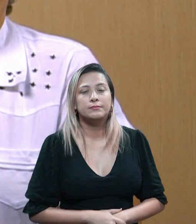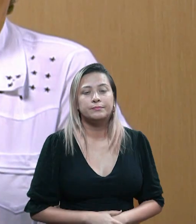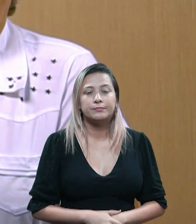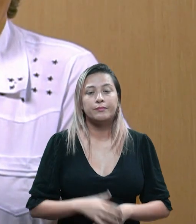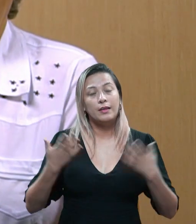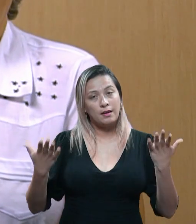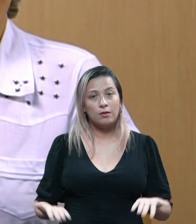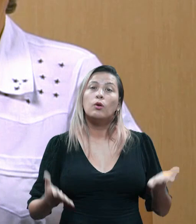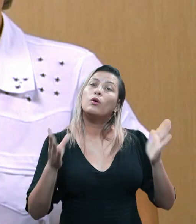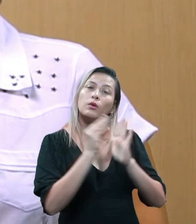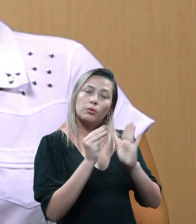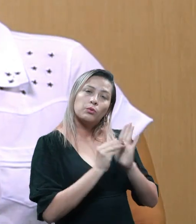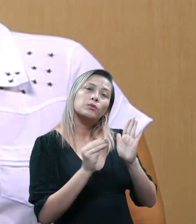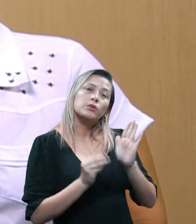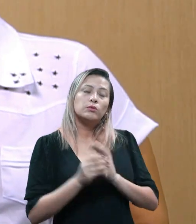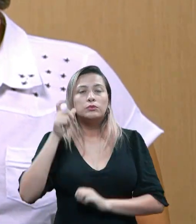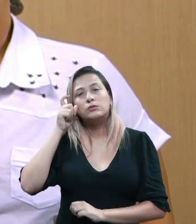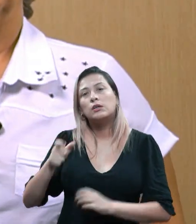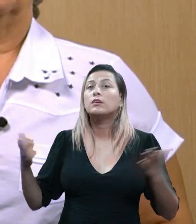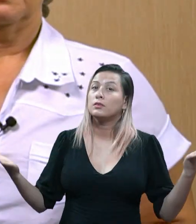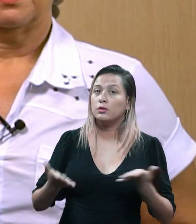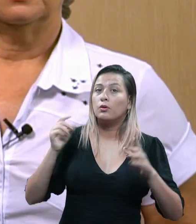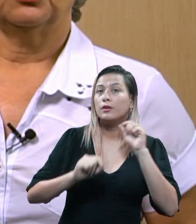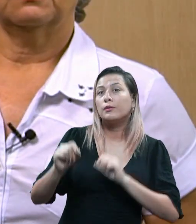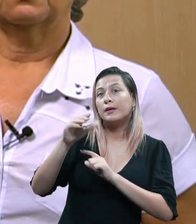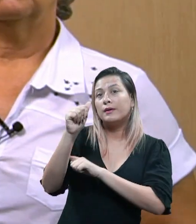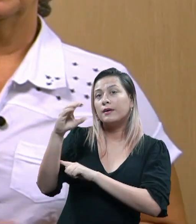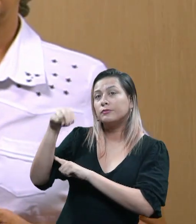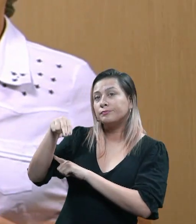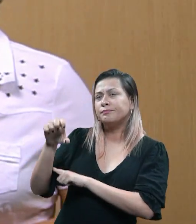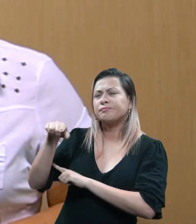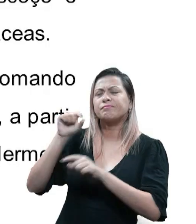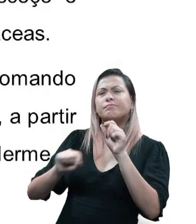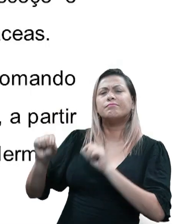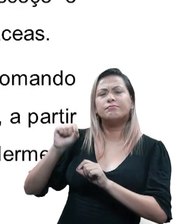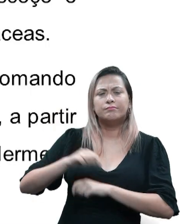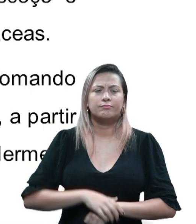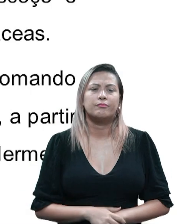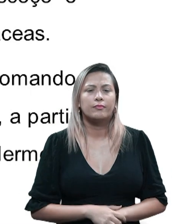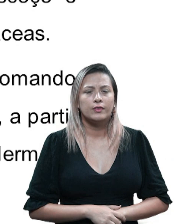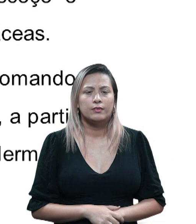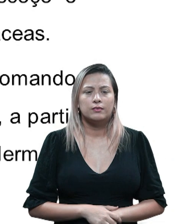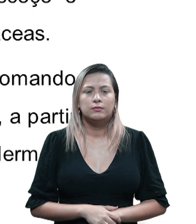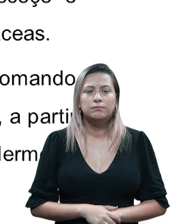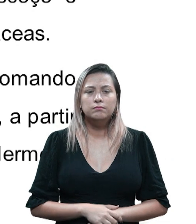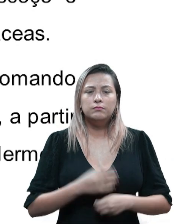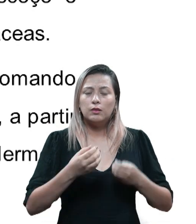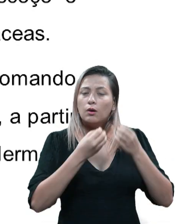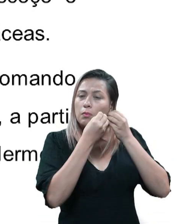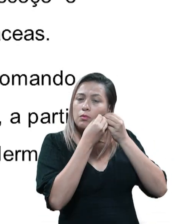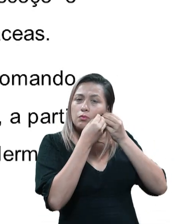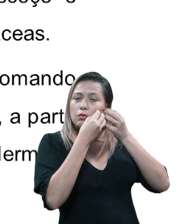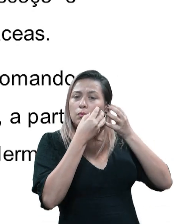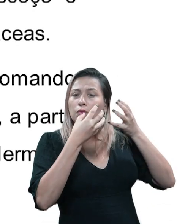que nos interessa mais nesse momento é a acne. E o que é a acne? A acne é uma